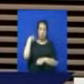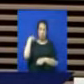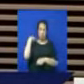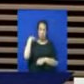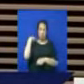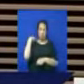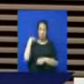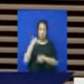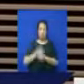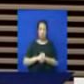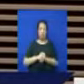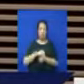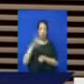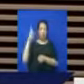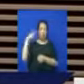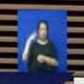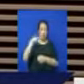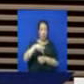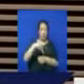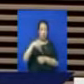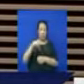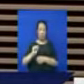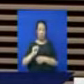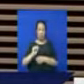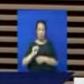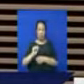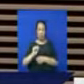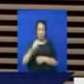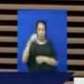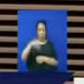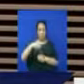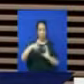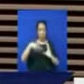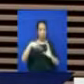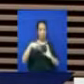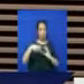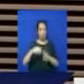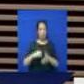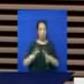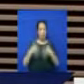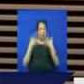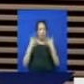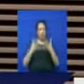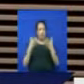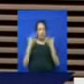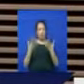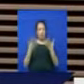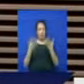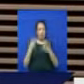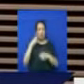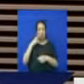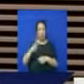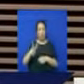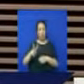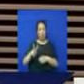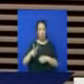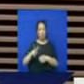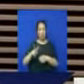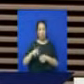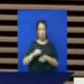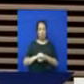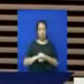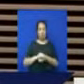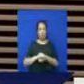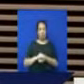do PPS no início desta casa, e alegria de lhe ver, não sabia, né, que Vossa